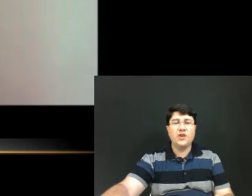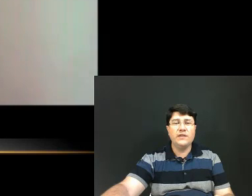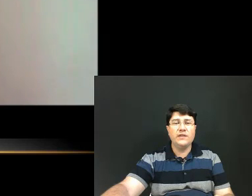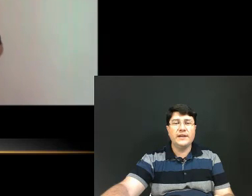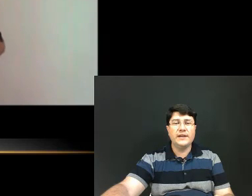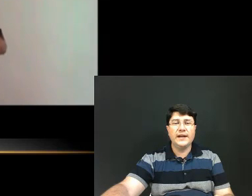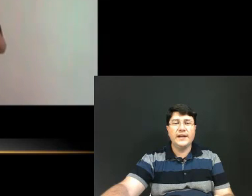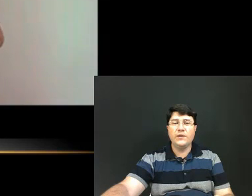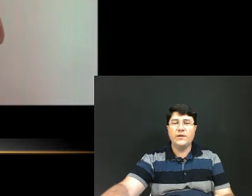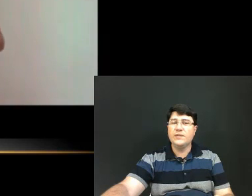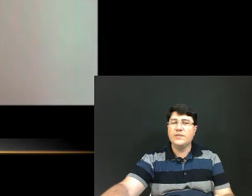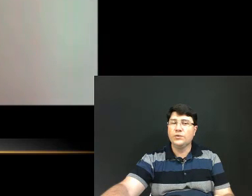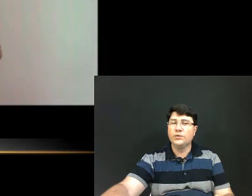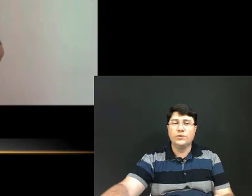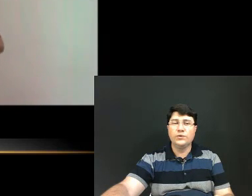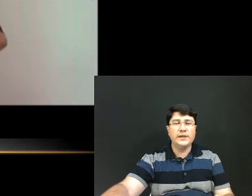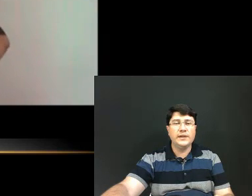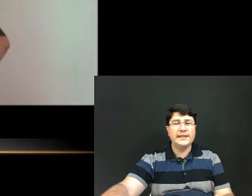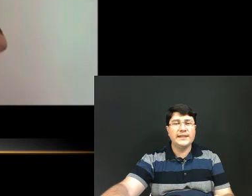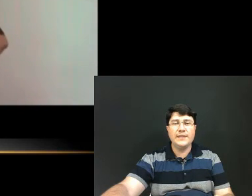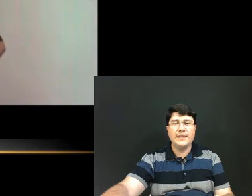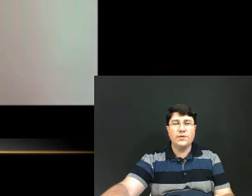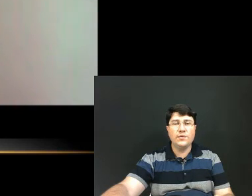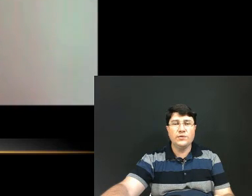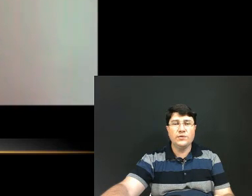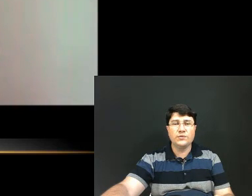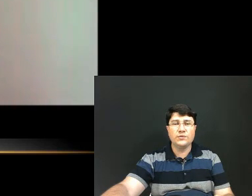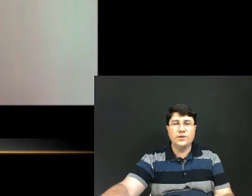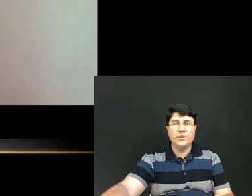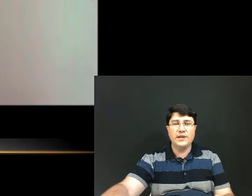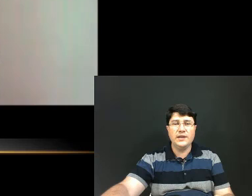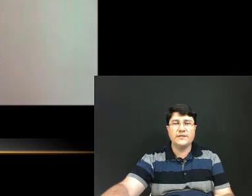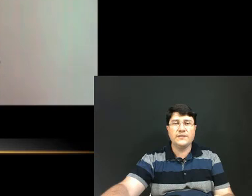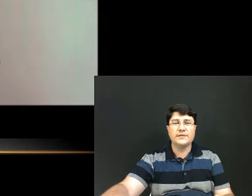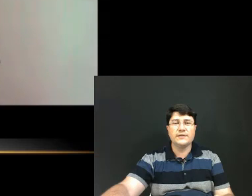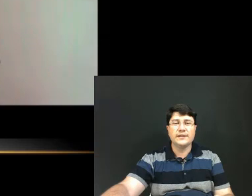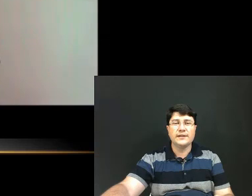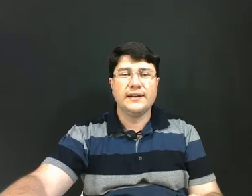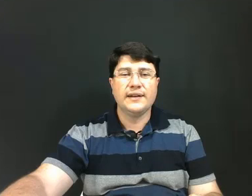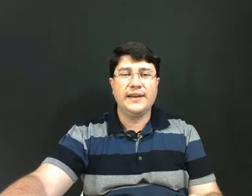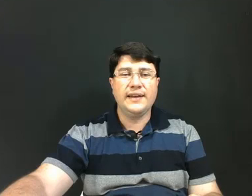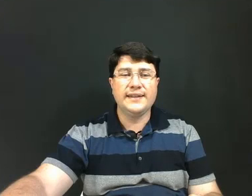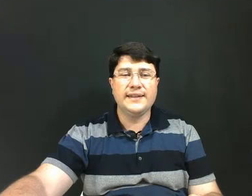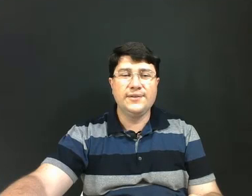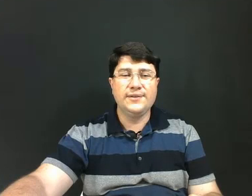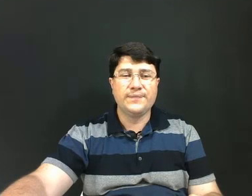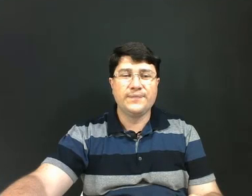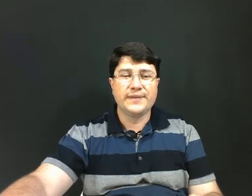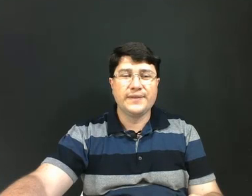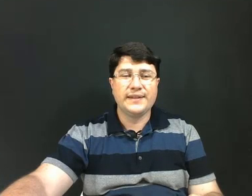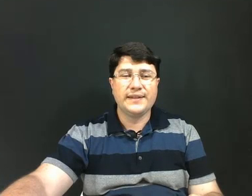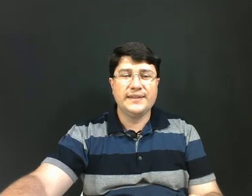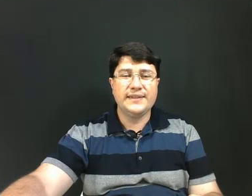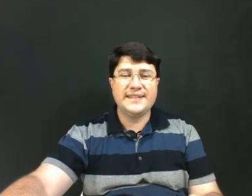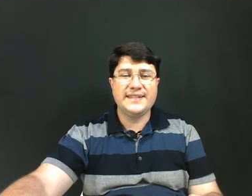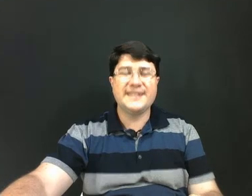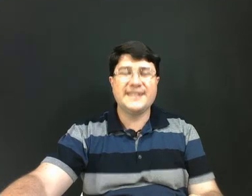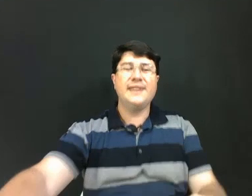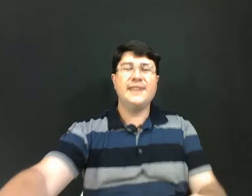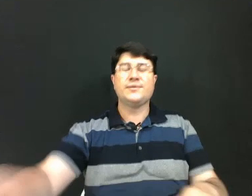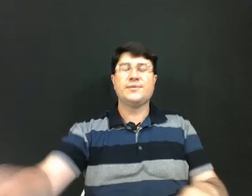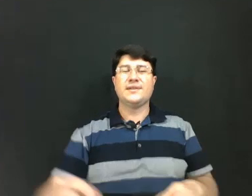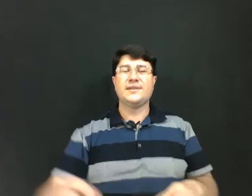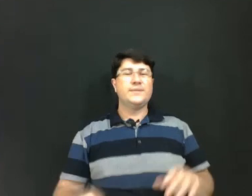Ele jovem, legal, ele mudou, ele teimoso, horrível. Então,